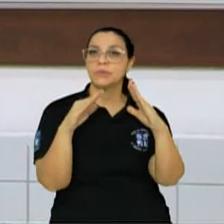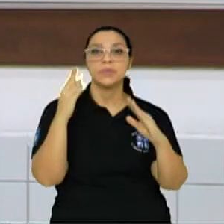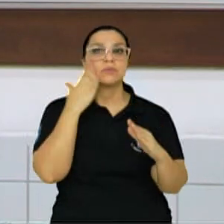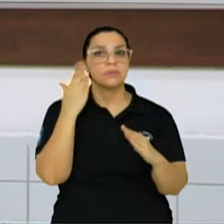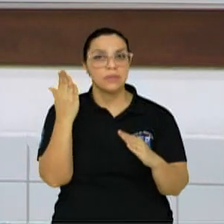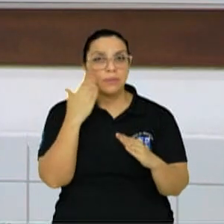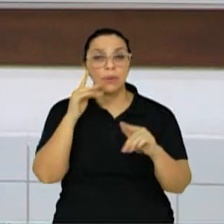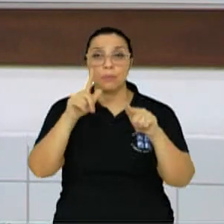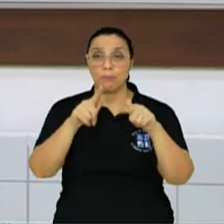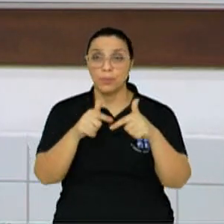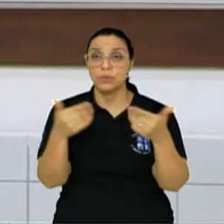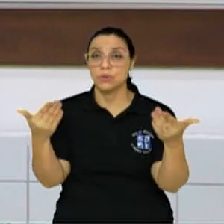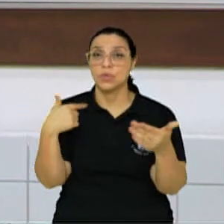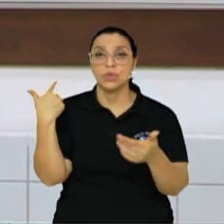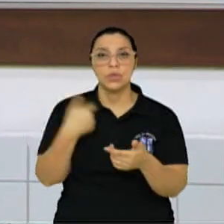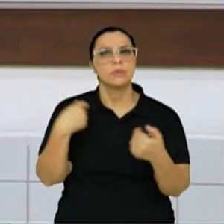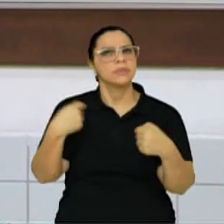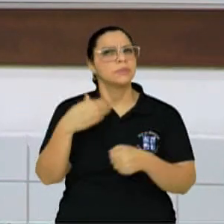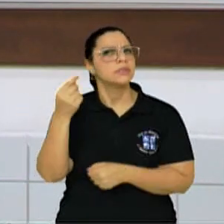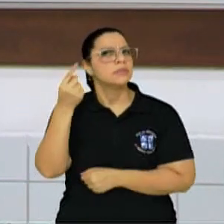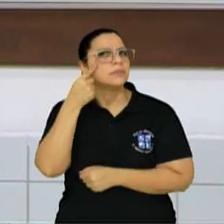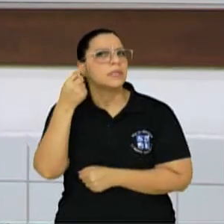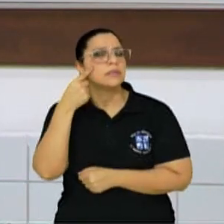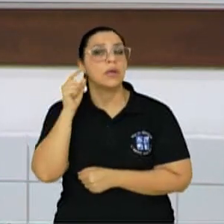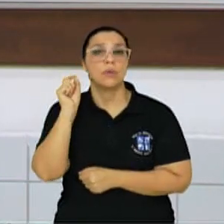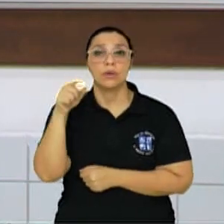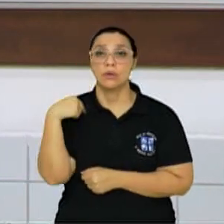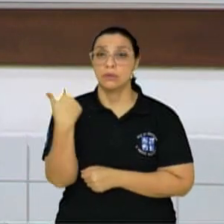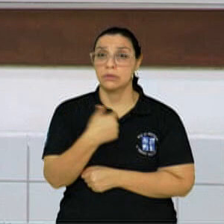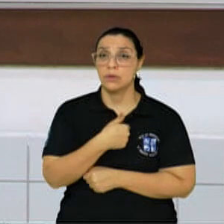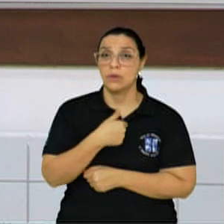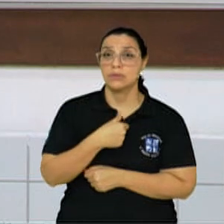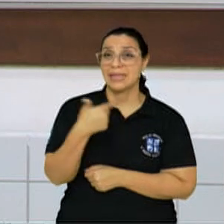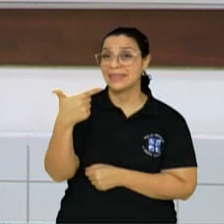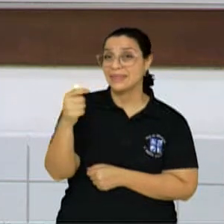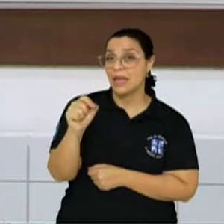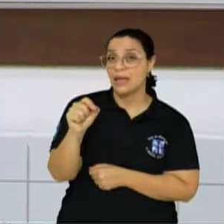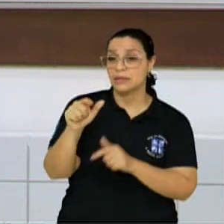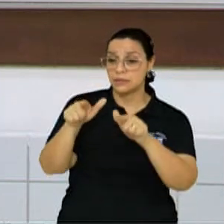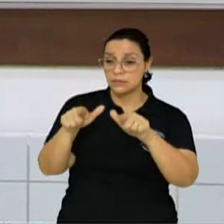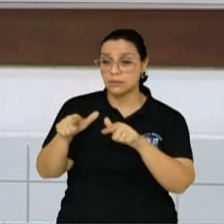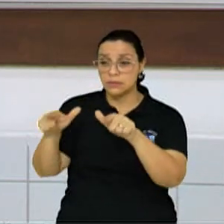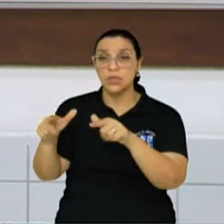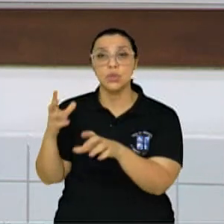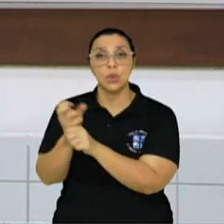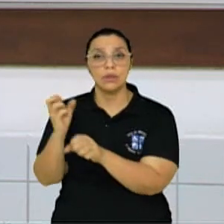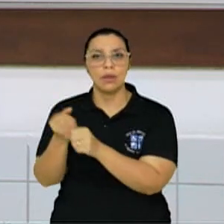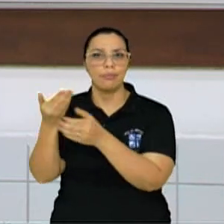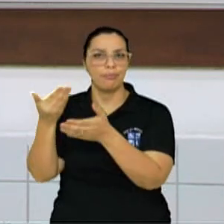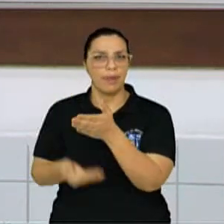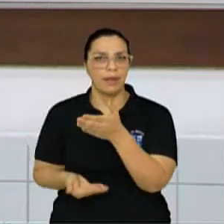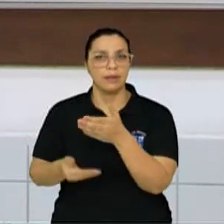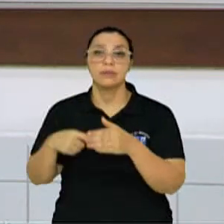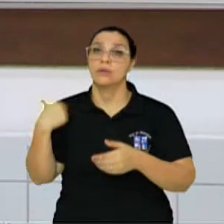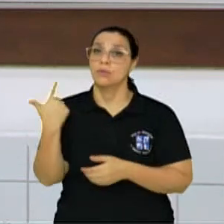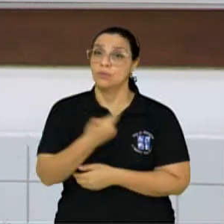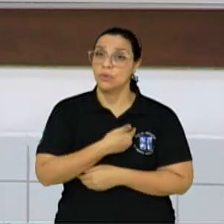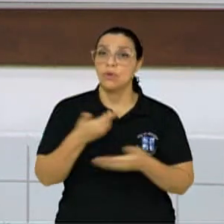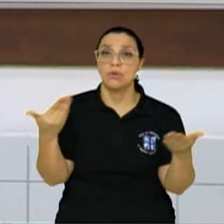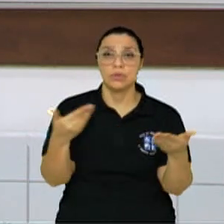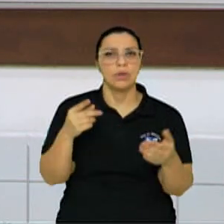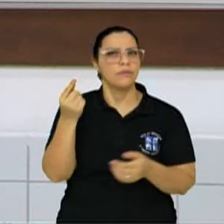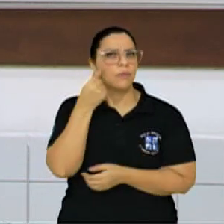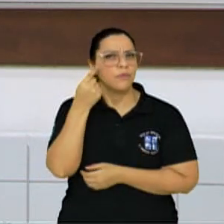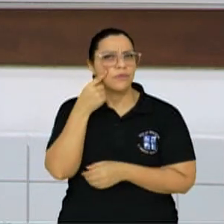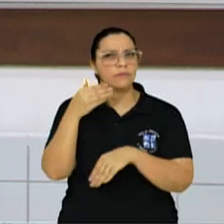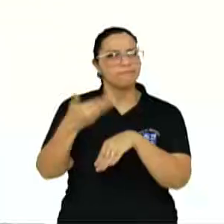E a essa superfície lateral nós temos que considerar que pelo menos 10 lotes ali são perdidos. Então, vamos